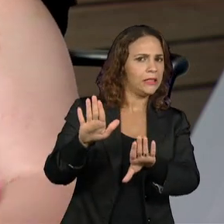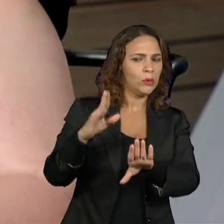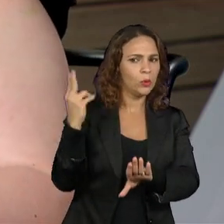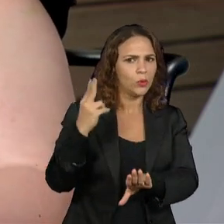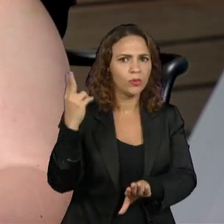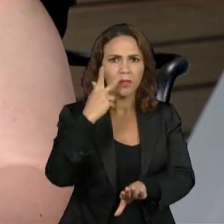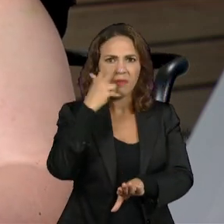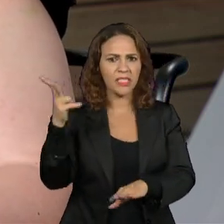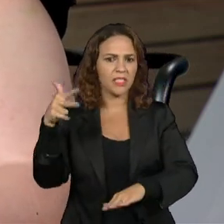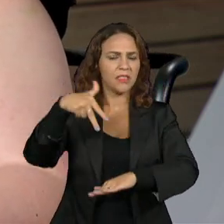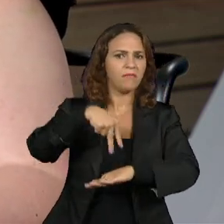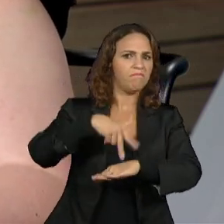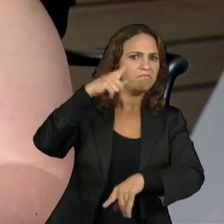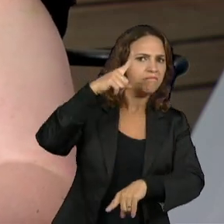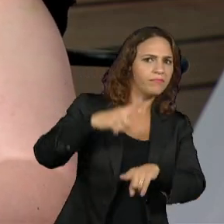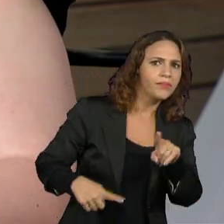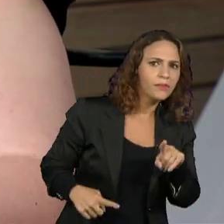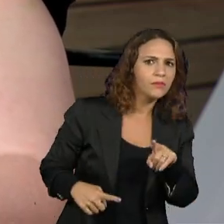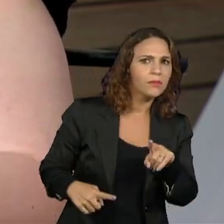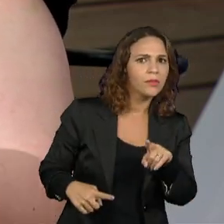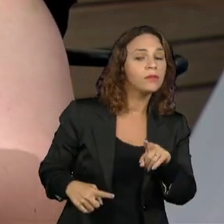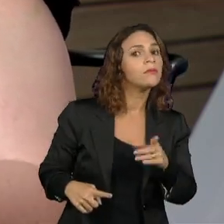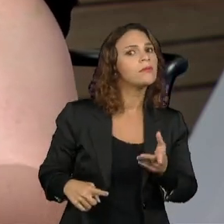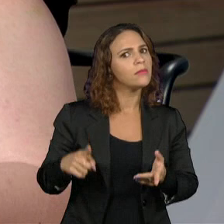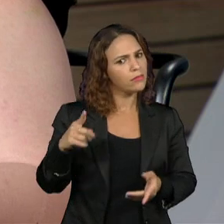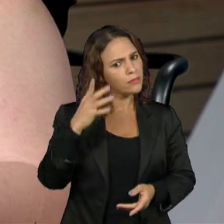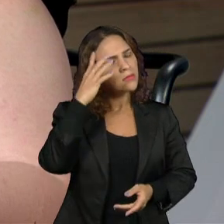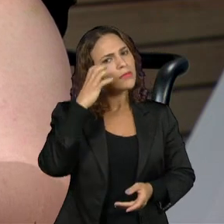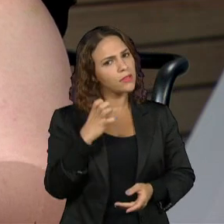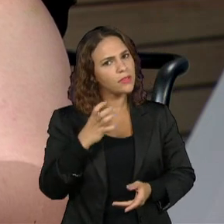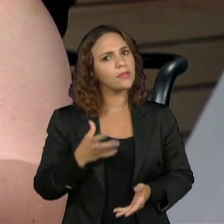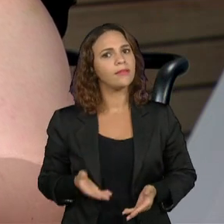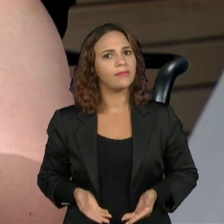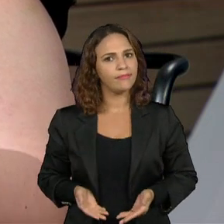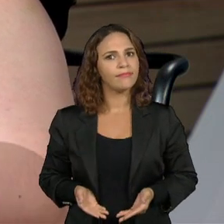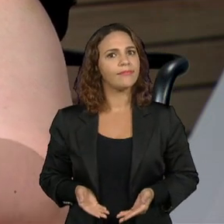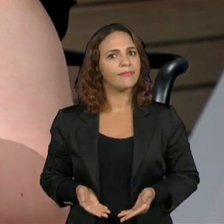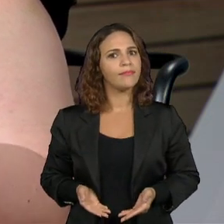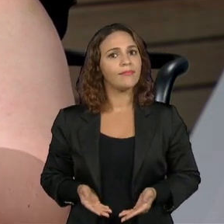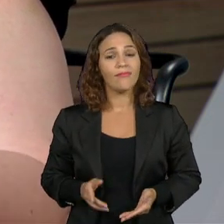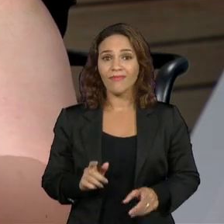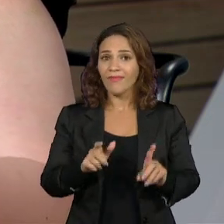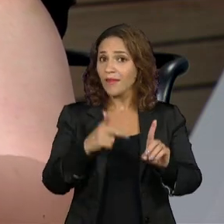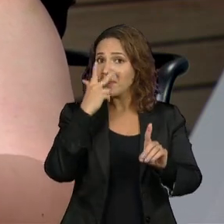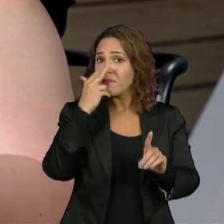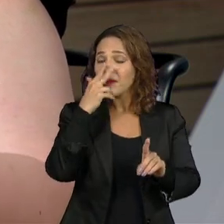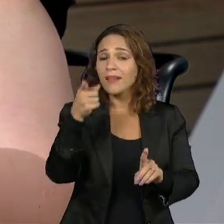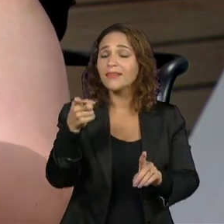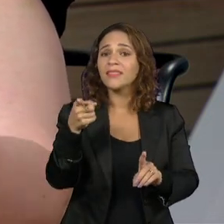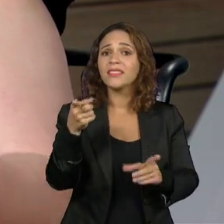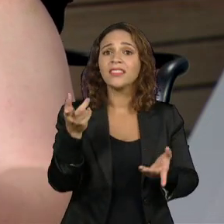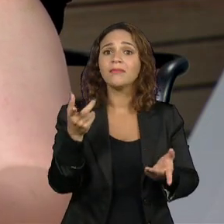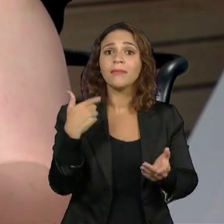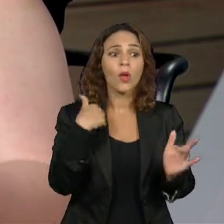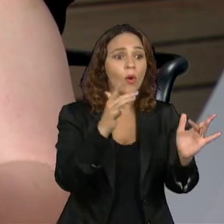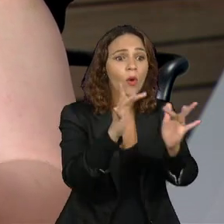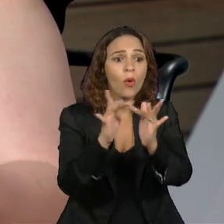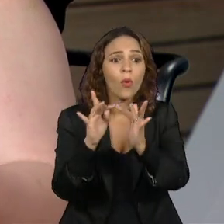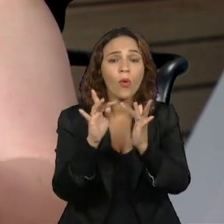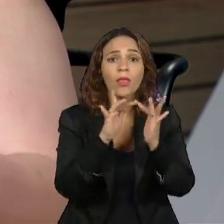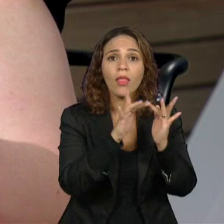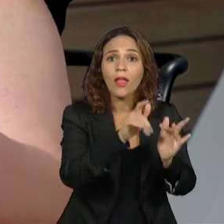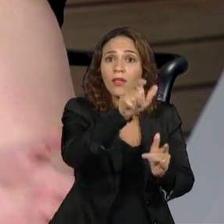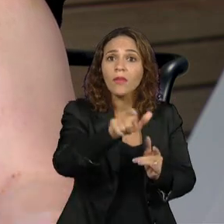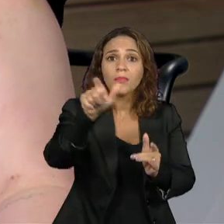existir aqui onde você existe, é muito sério isso. A pessoa ela perde contatos com outras